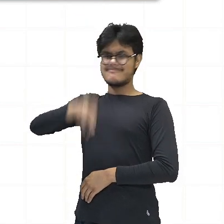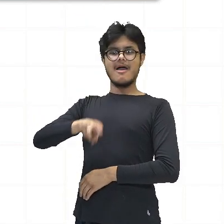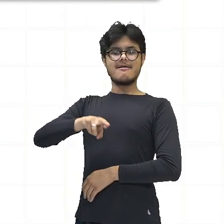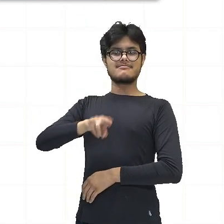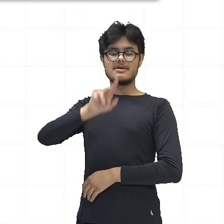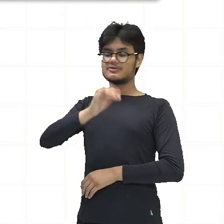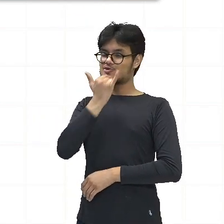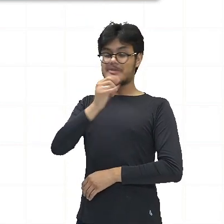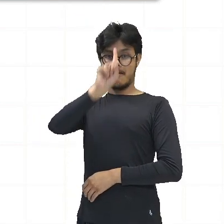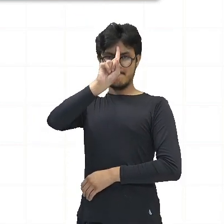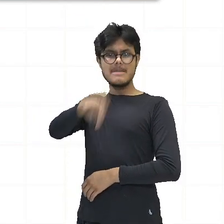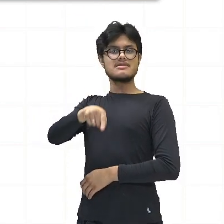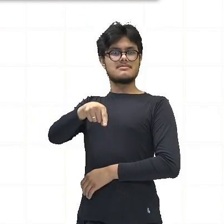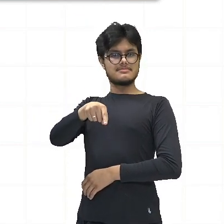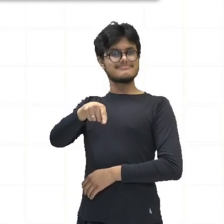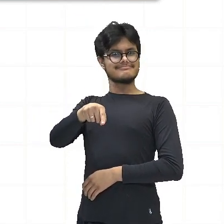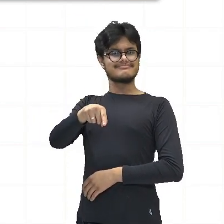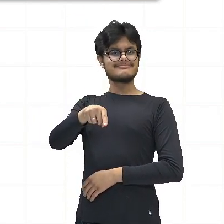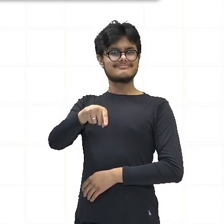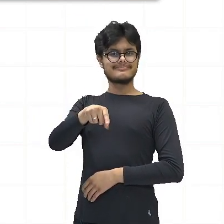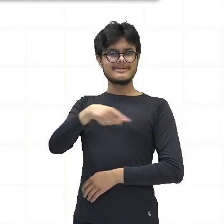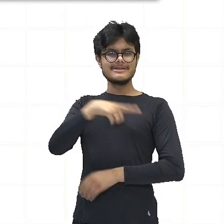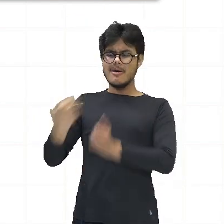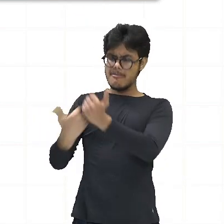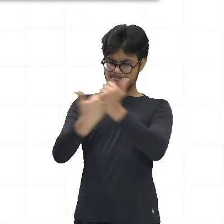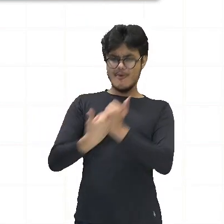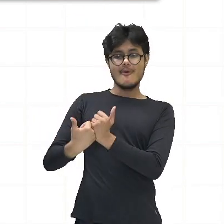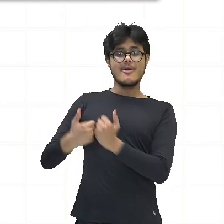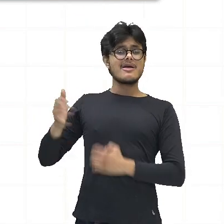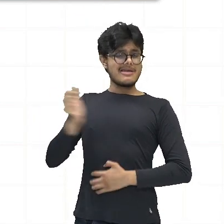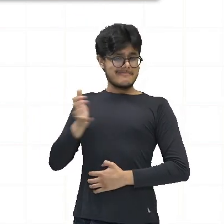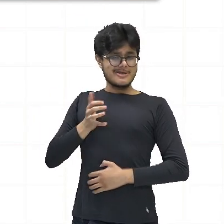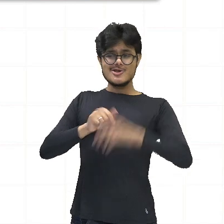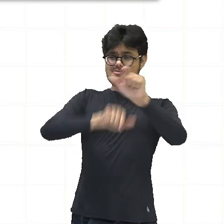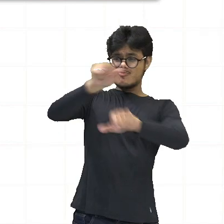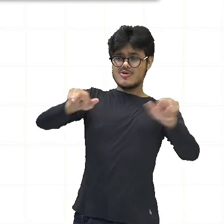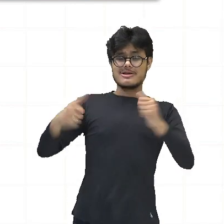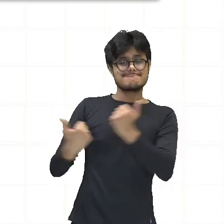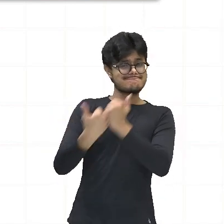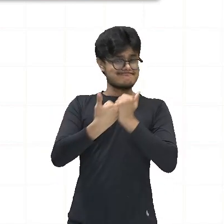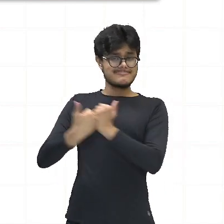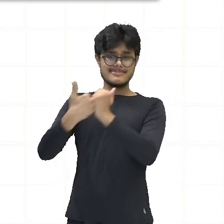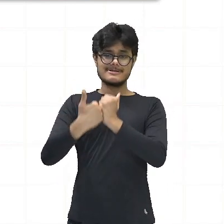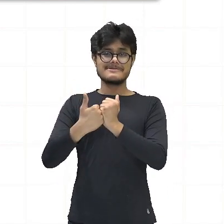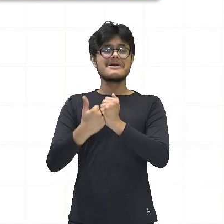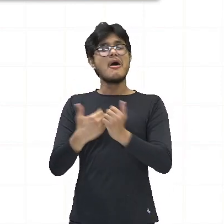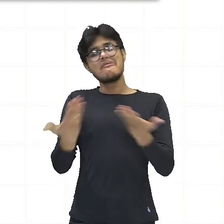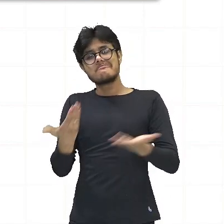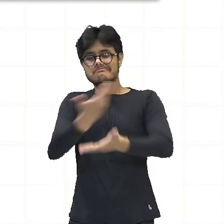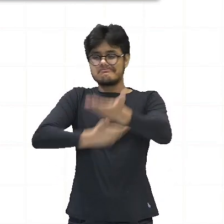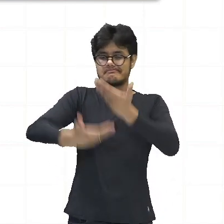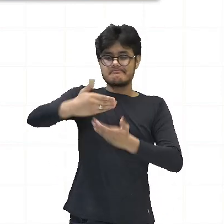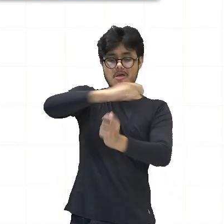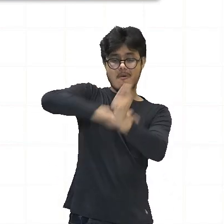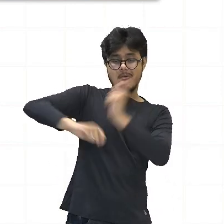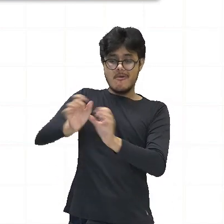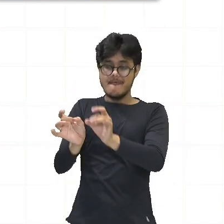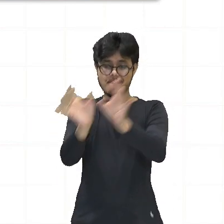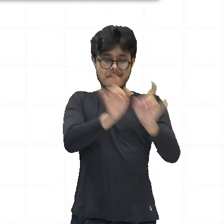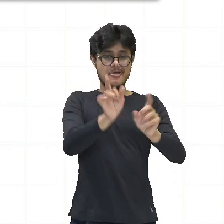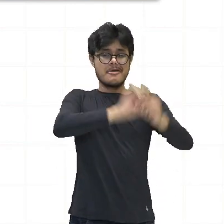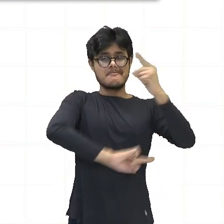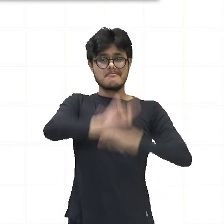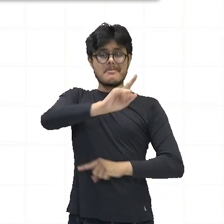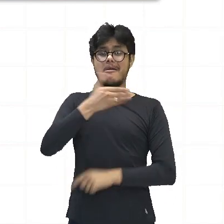pela burguesia, que tinha seus privilégios prosperando no comércio, né? Então, com as práticas